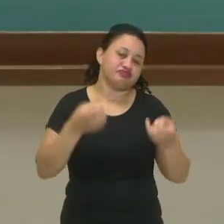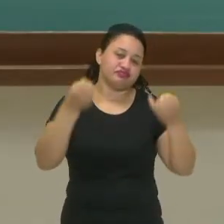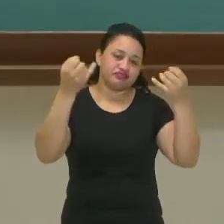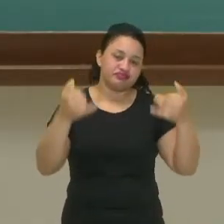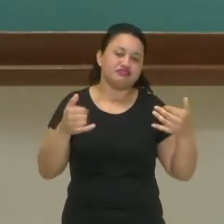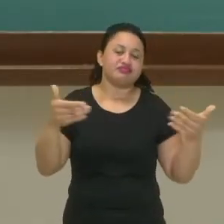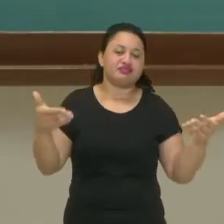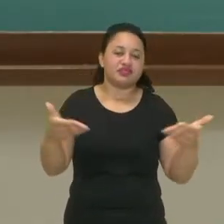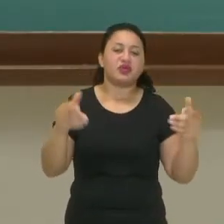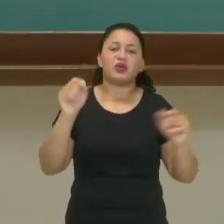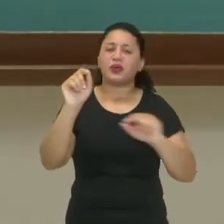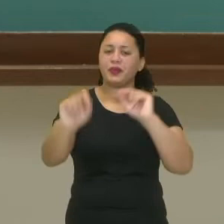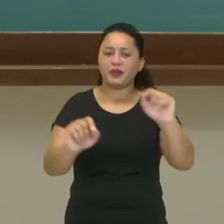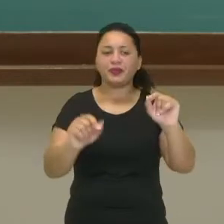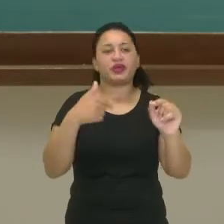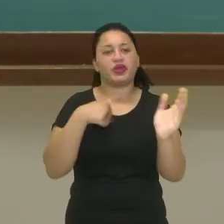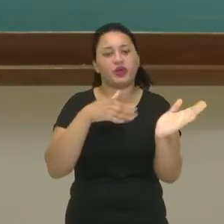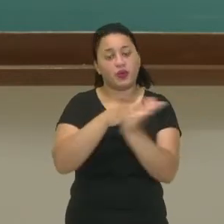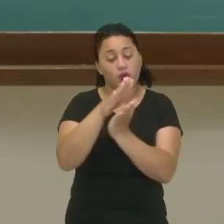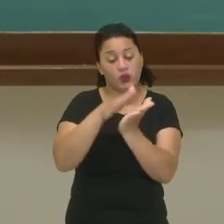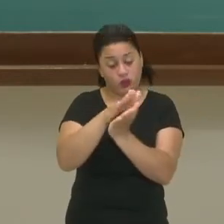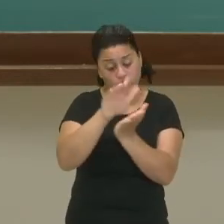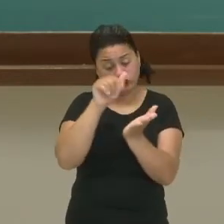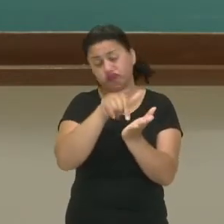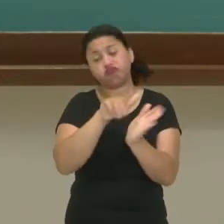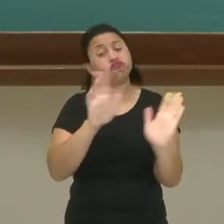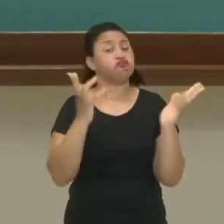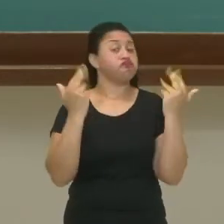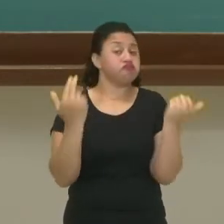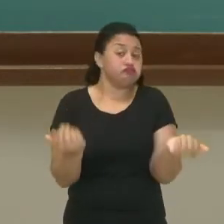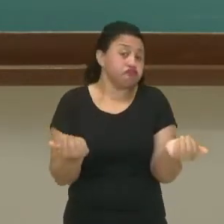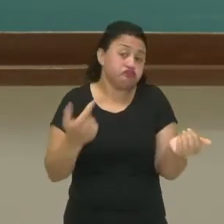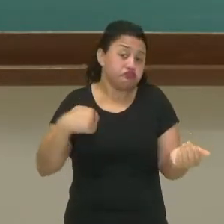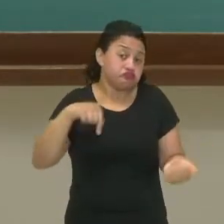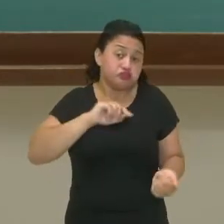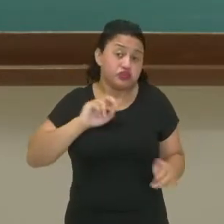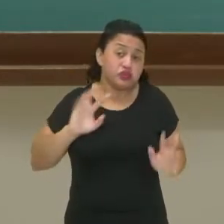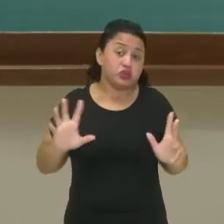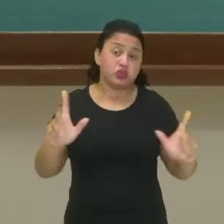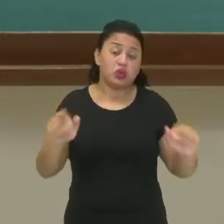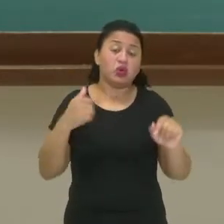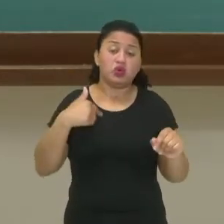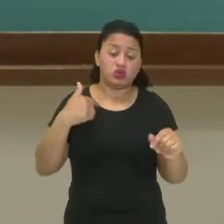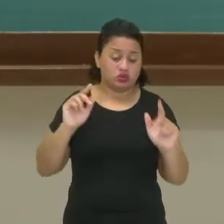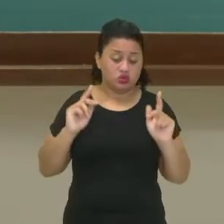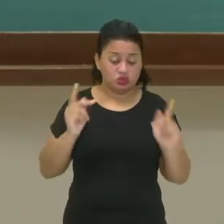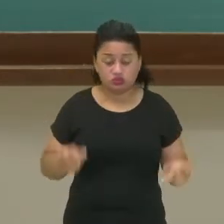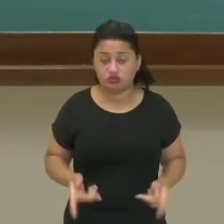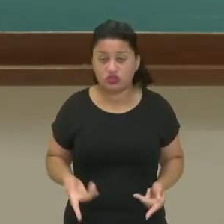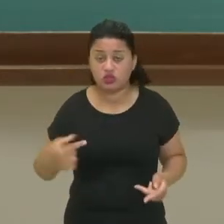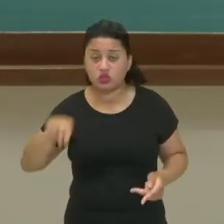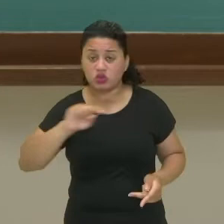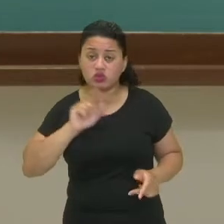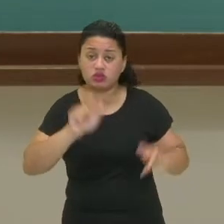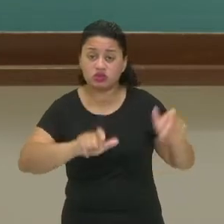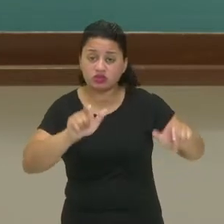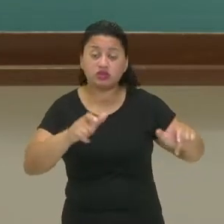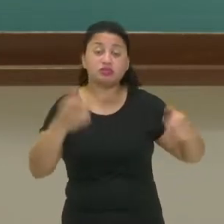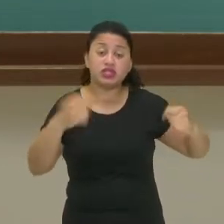pouco, né? Então, o consumo em si, ele é natural, é algo que a sociedade humana precisa consumir.